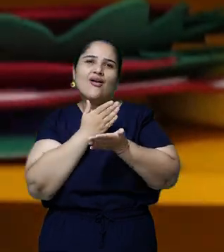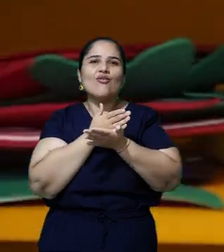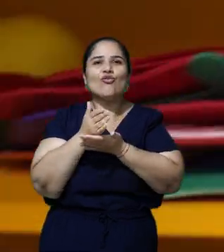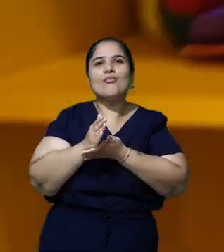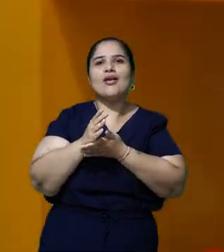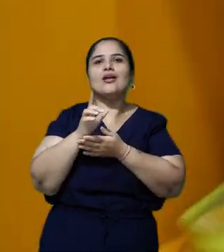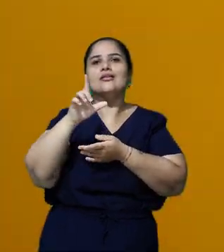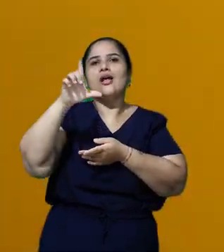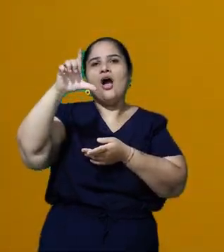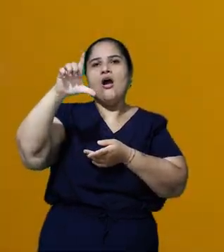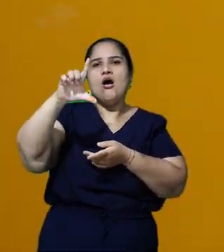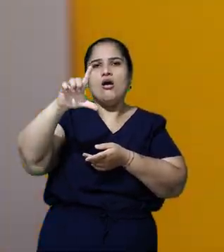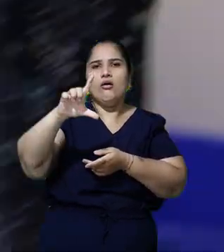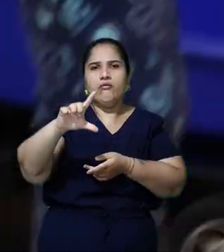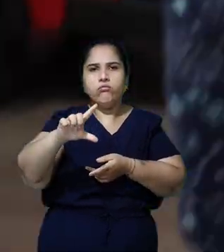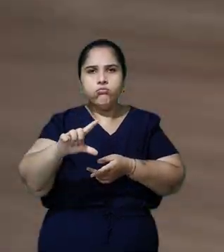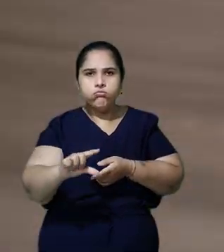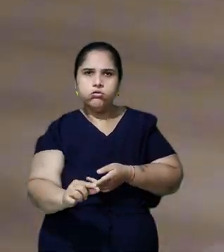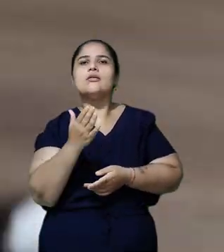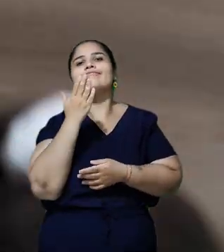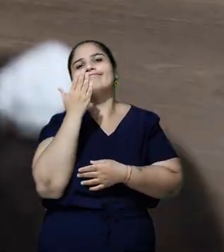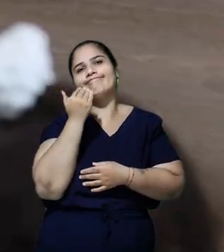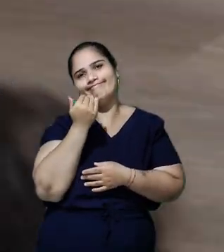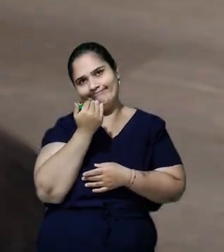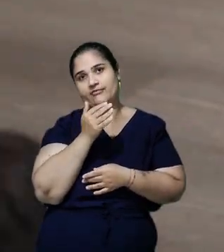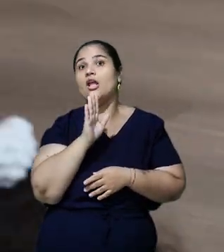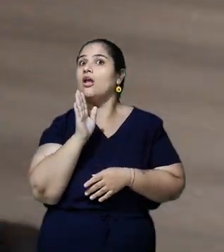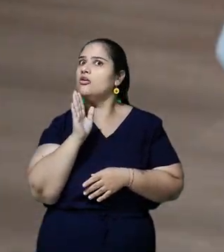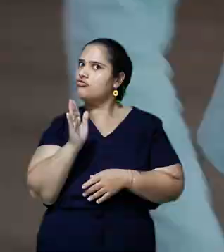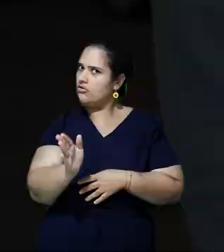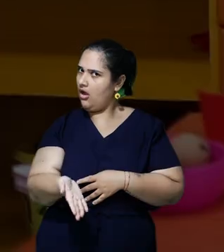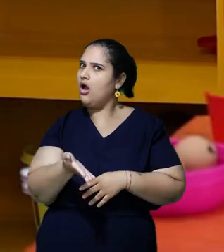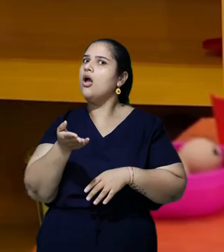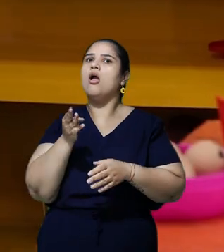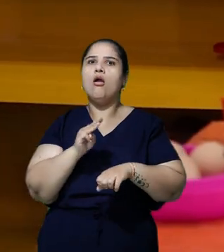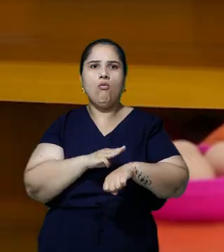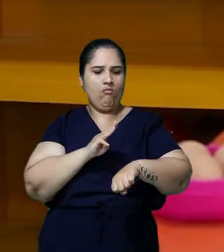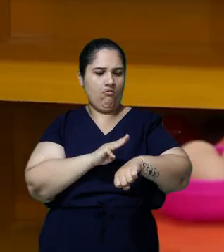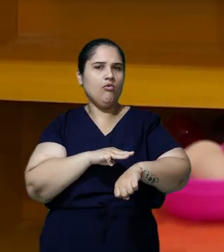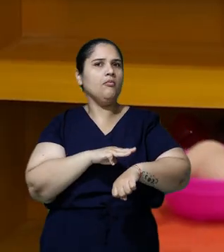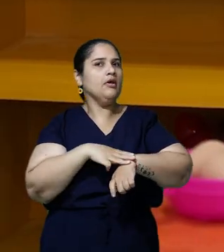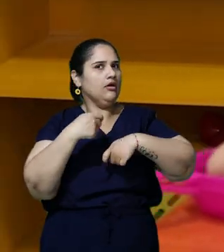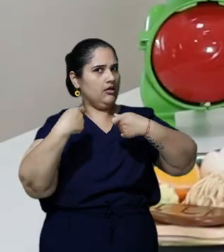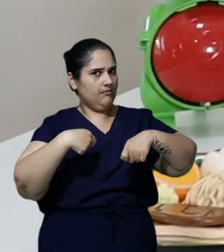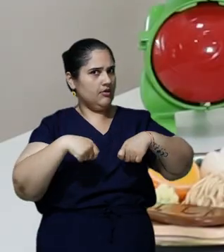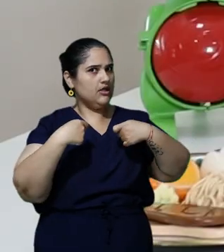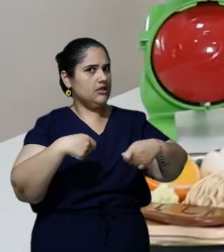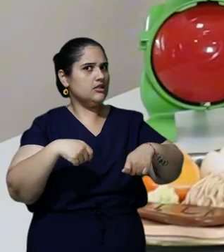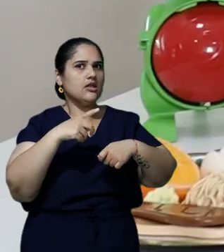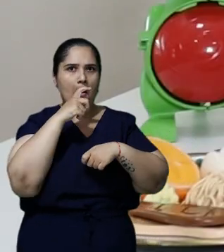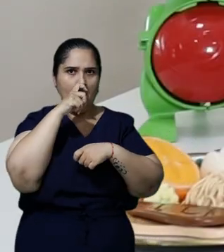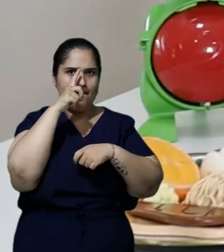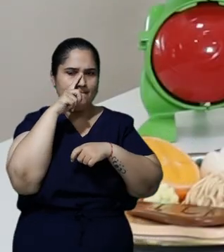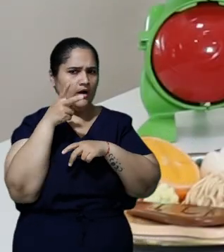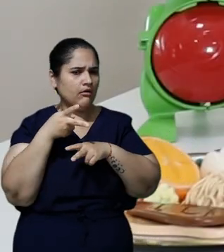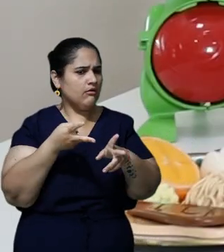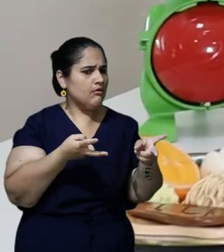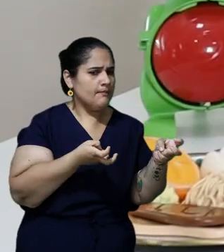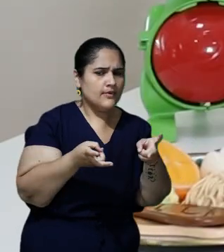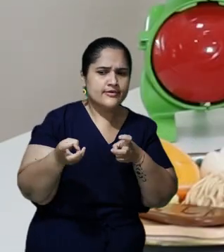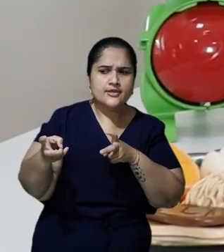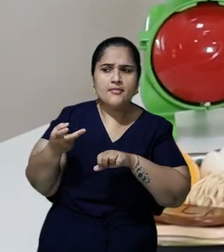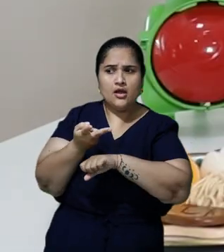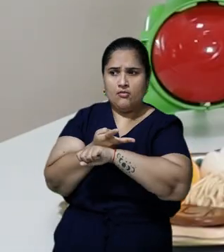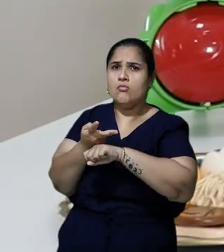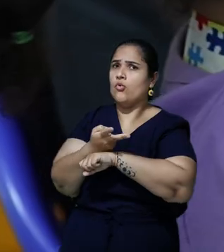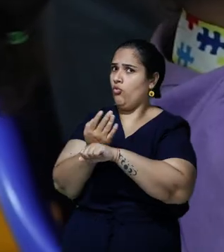queda na alimentação. Então, esse já é um momento em que os pais precisam ter um olhar e já buscar ajuda.